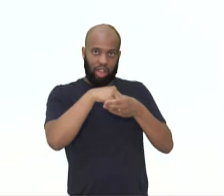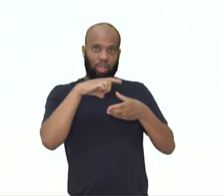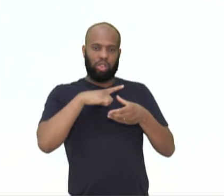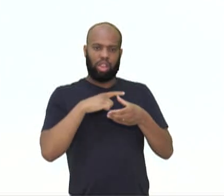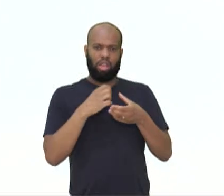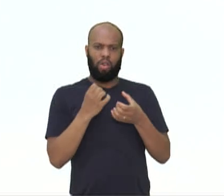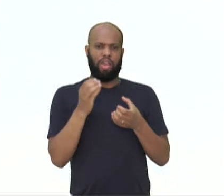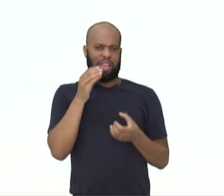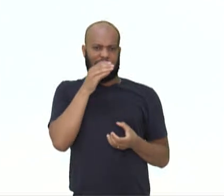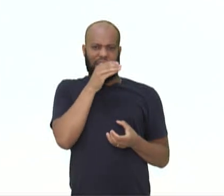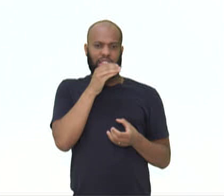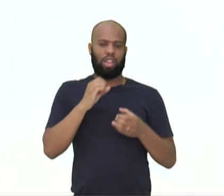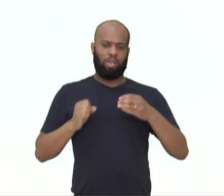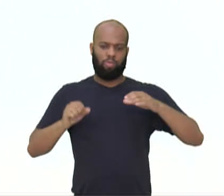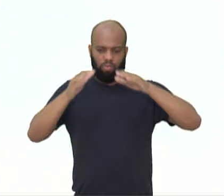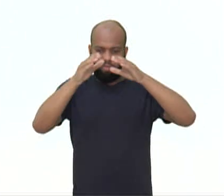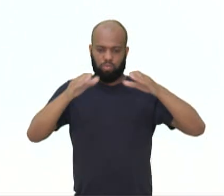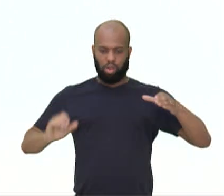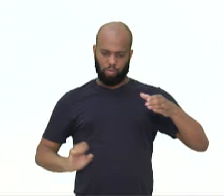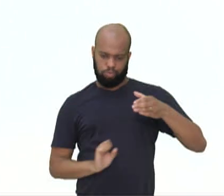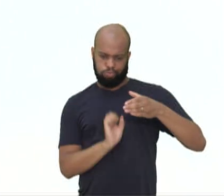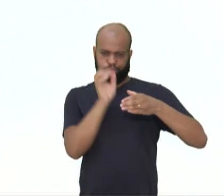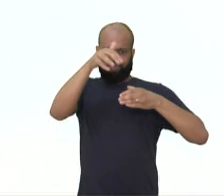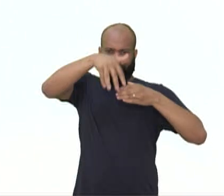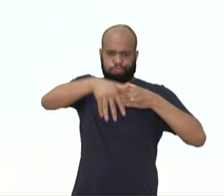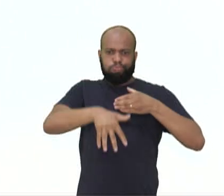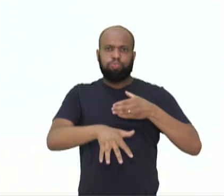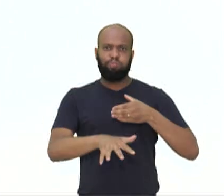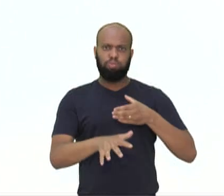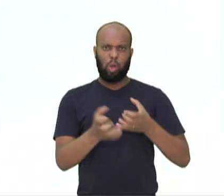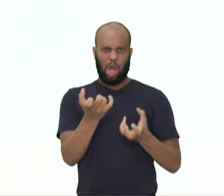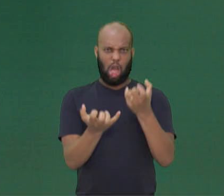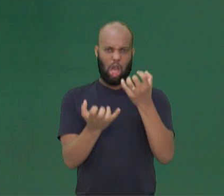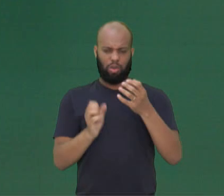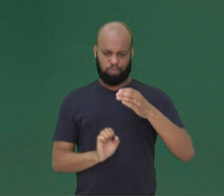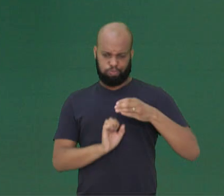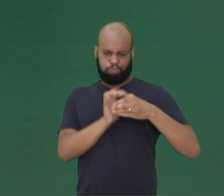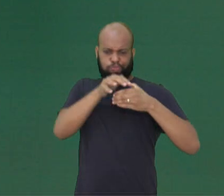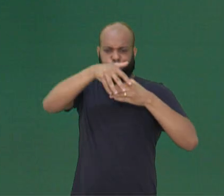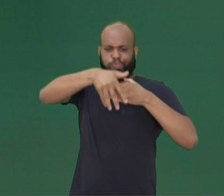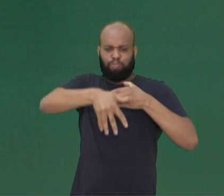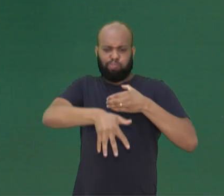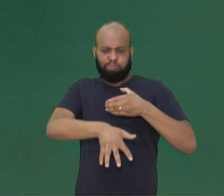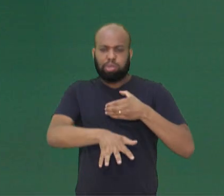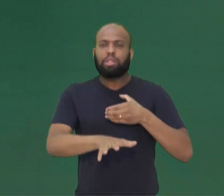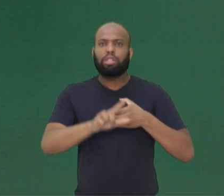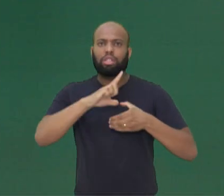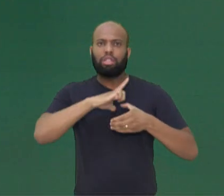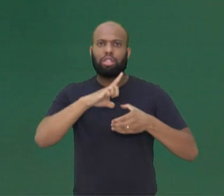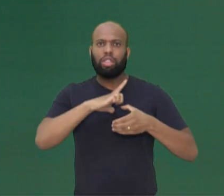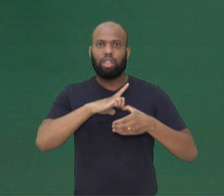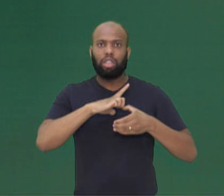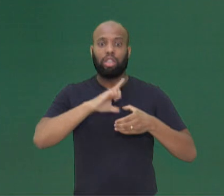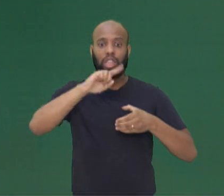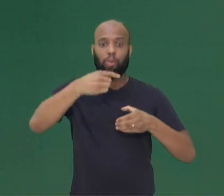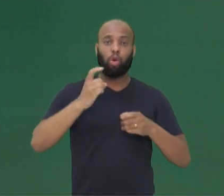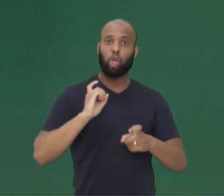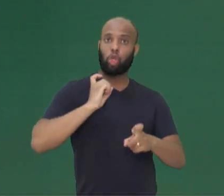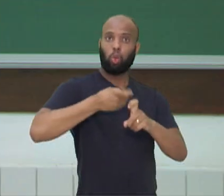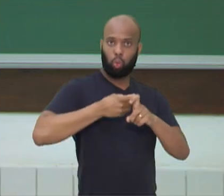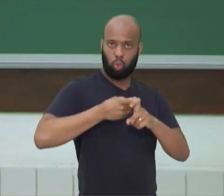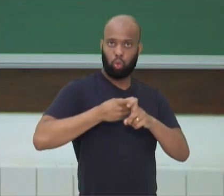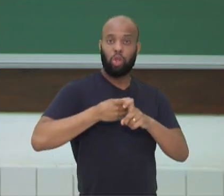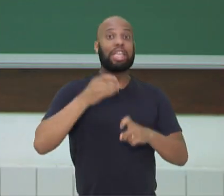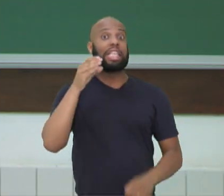foi expelido pelos vulcões. Então, eu trago aqui para vocês uma imagem de um vulcão que acabou entrando em erupção. E essa